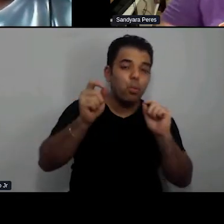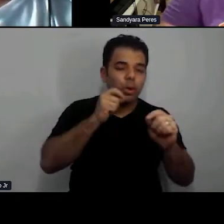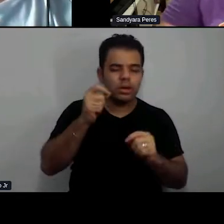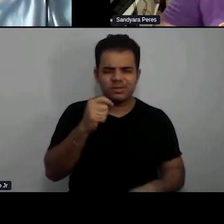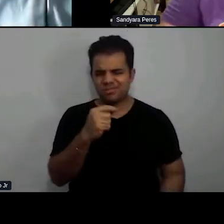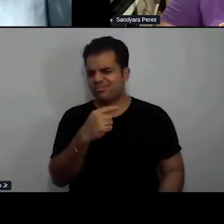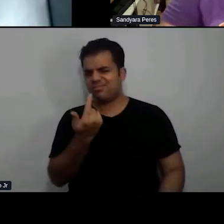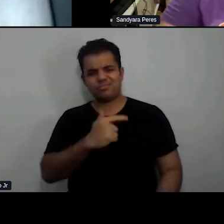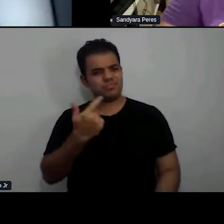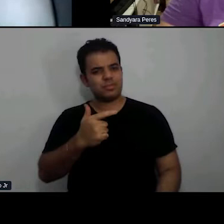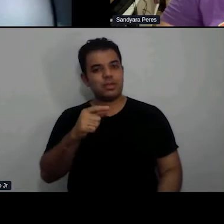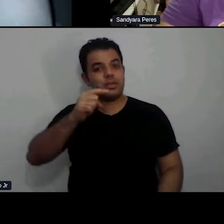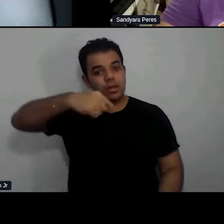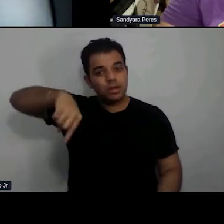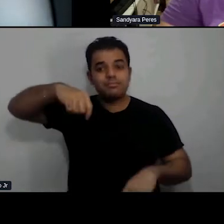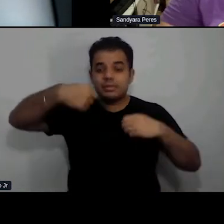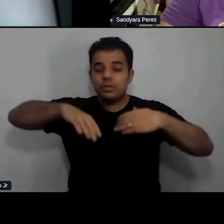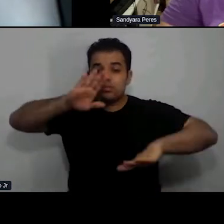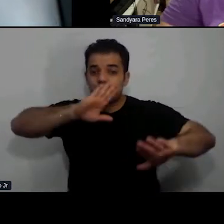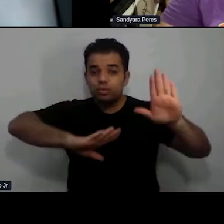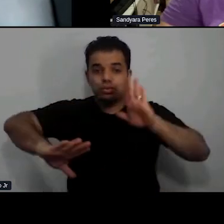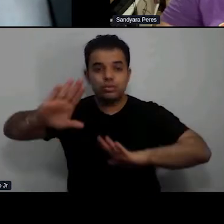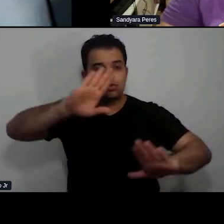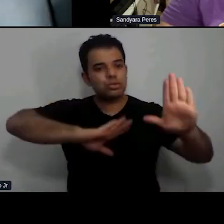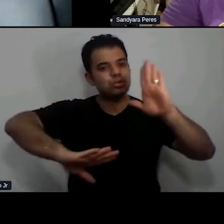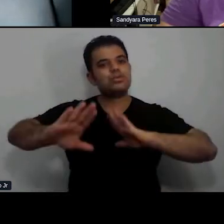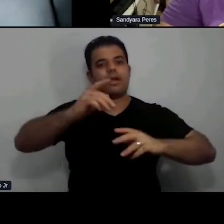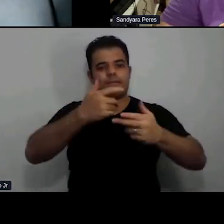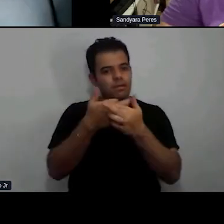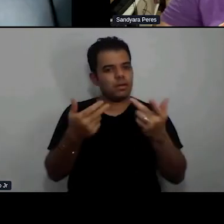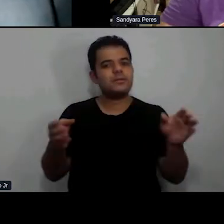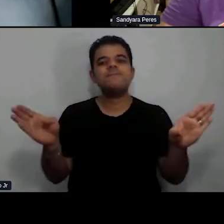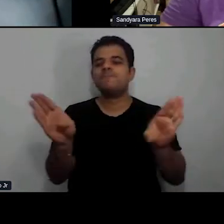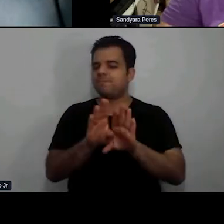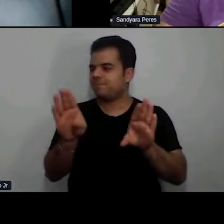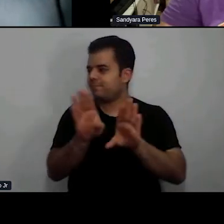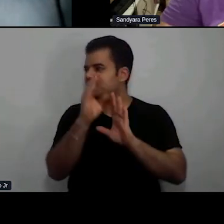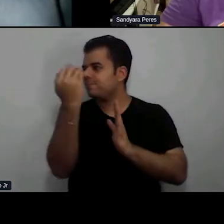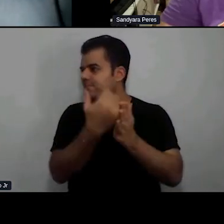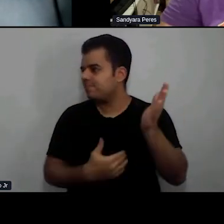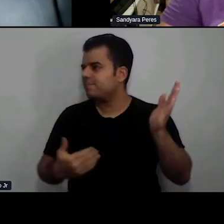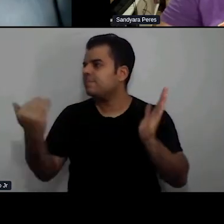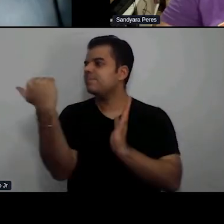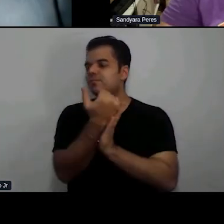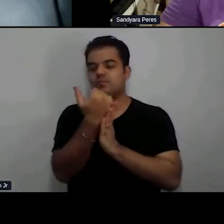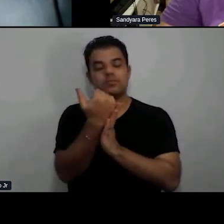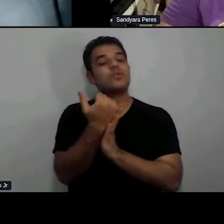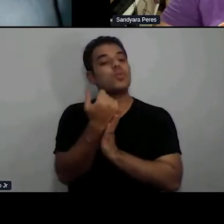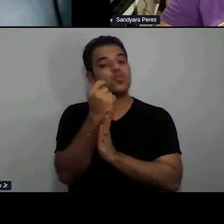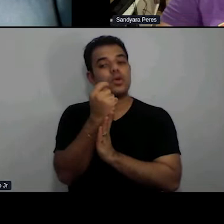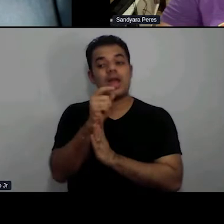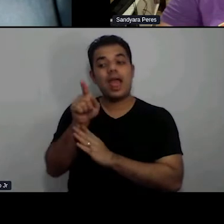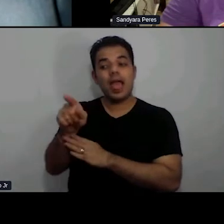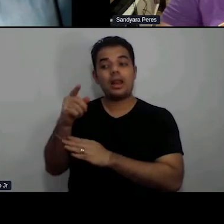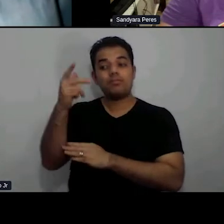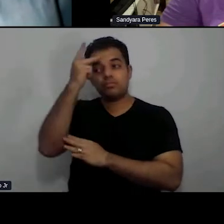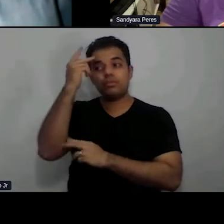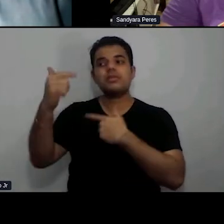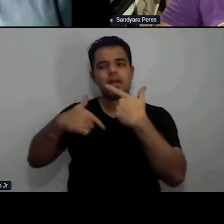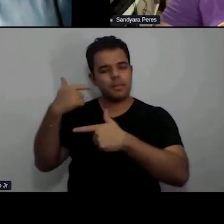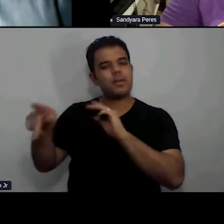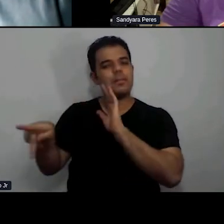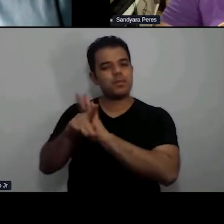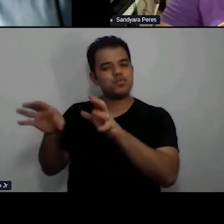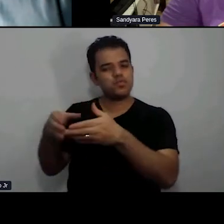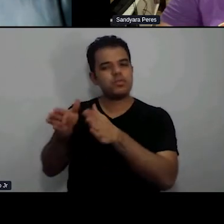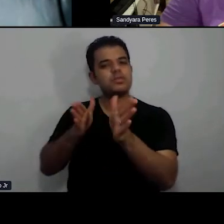assim, tem que tomar esse cuidado. E aí eu acho que entra muito o papel da pessoa que trabalha com acessibilidade, né? Por exemplo, a